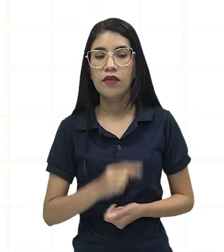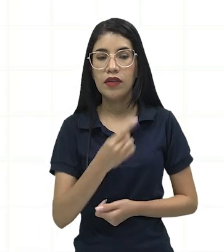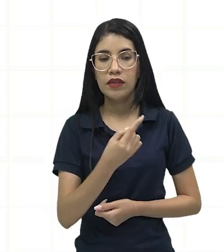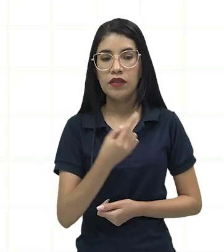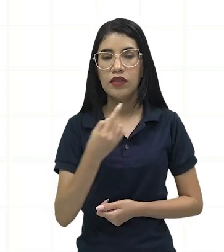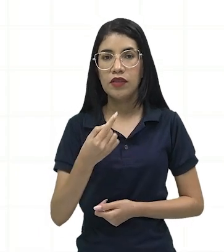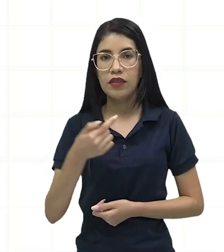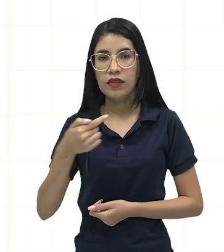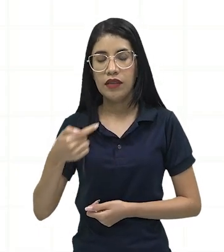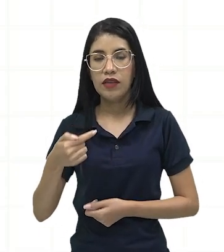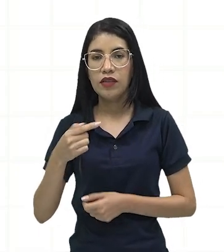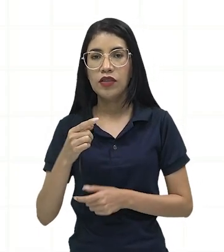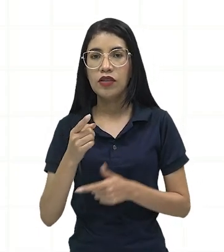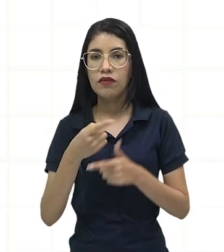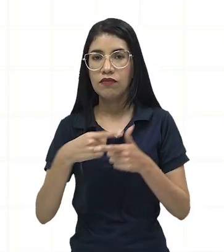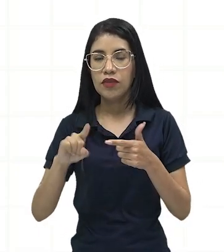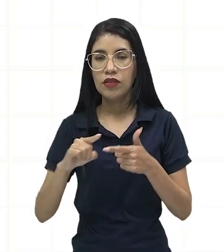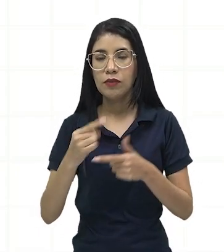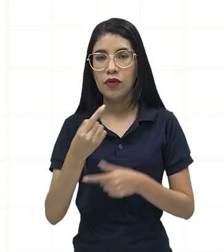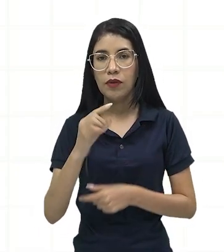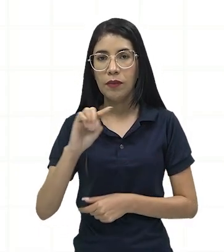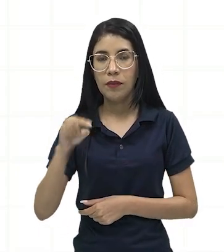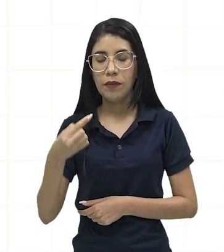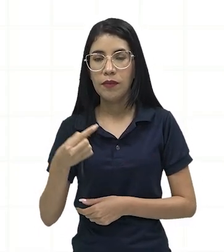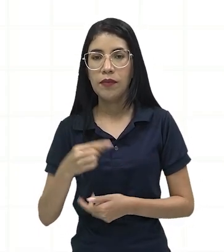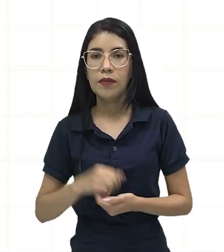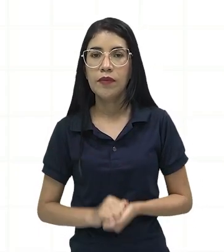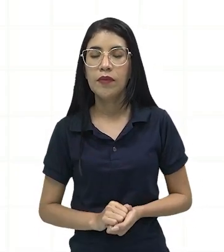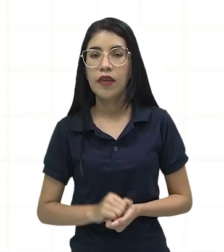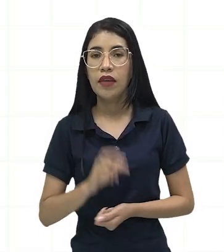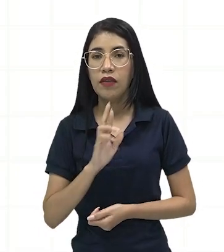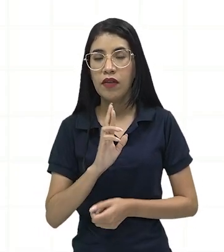117 dividido por 1000, que resultou em